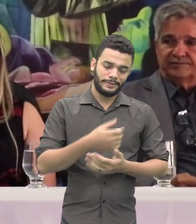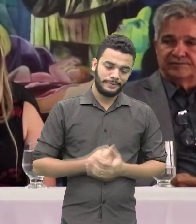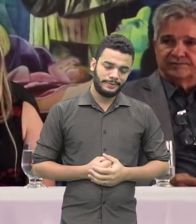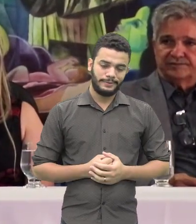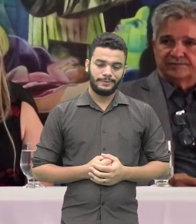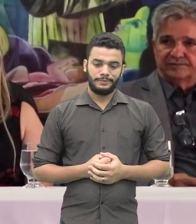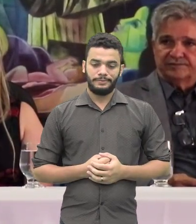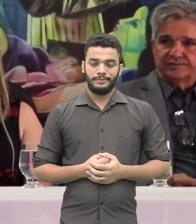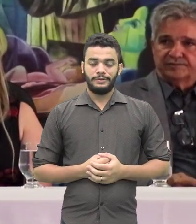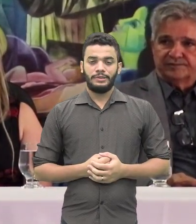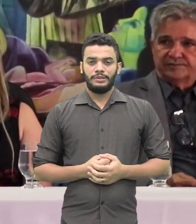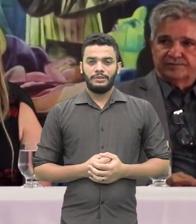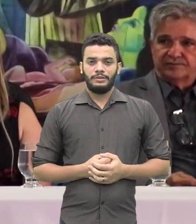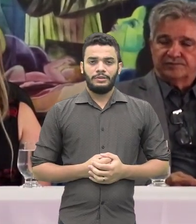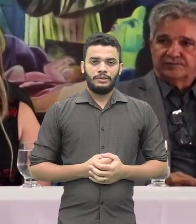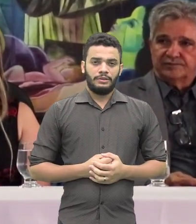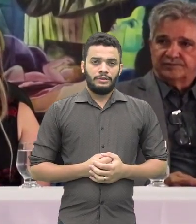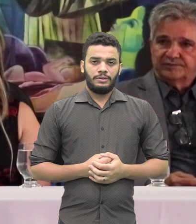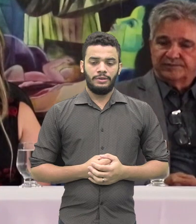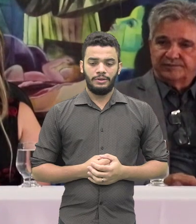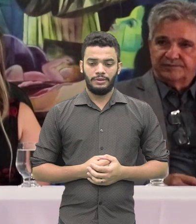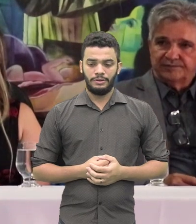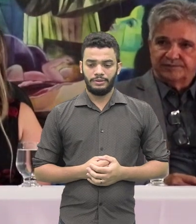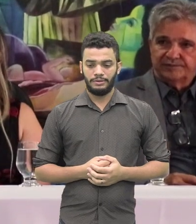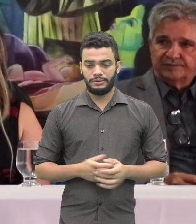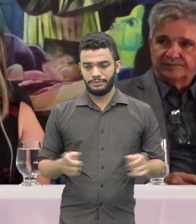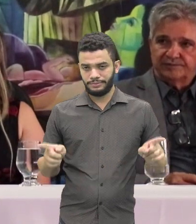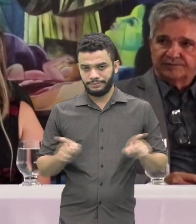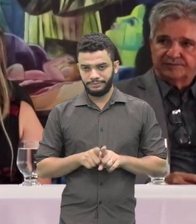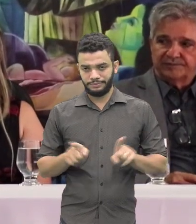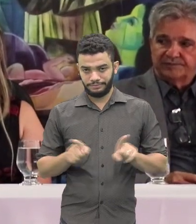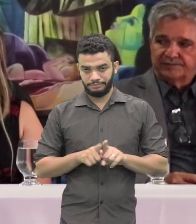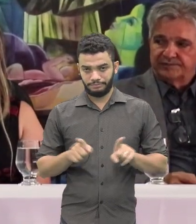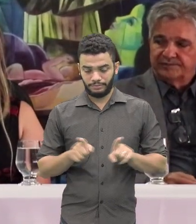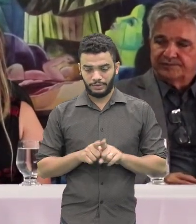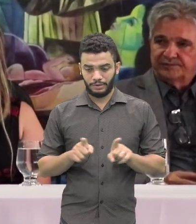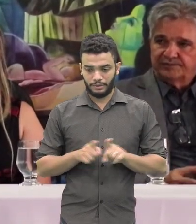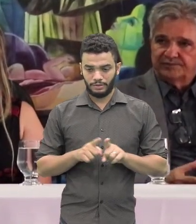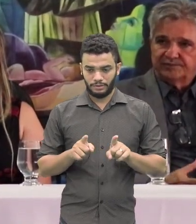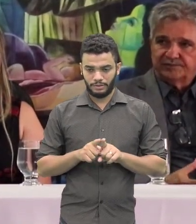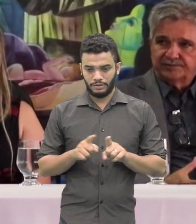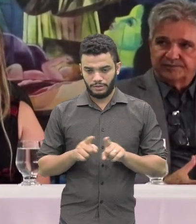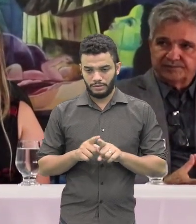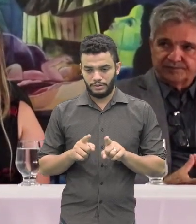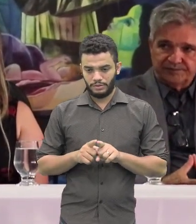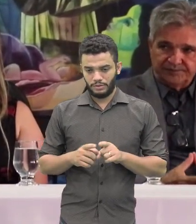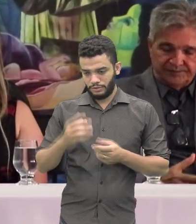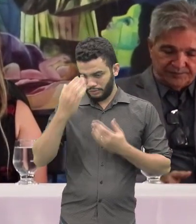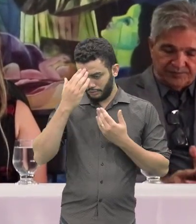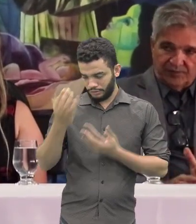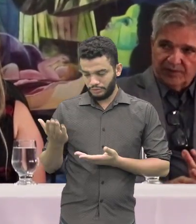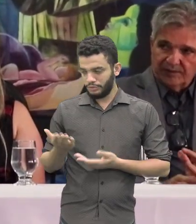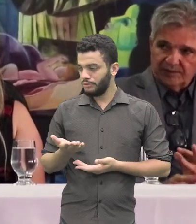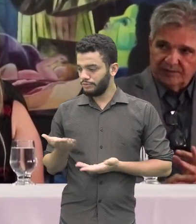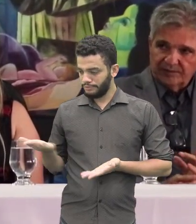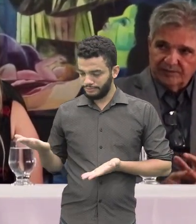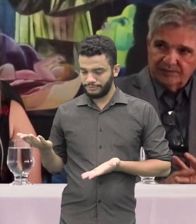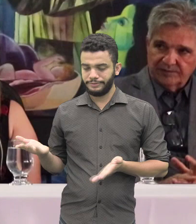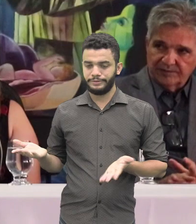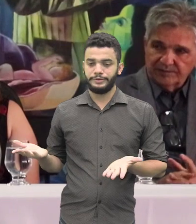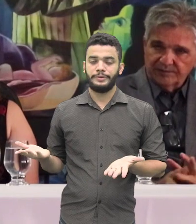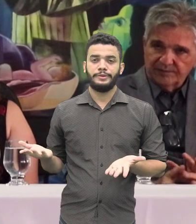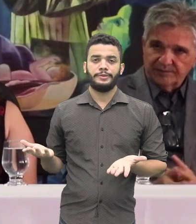Educação de Governador Valadares cumprimentar a doutora Mariana agradecer aí pelo convite ao evento dizer